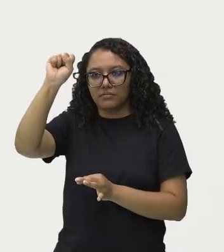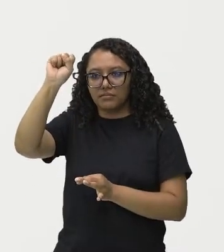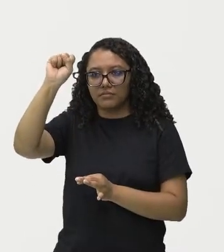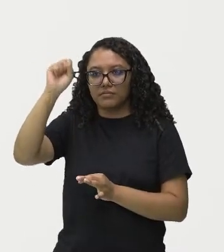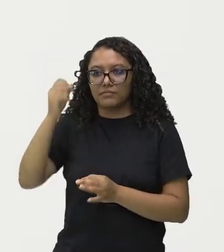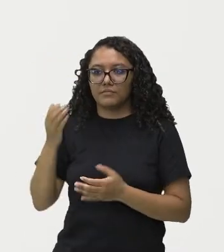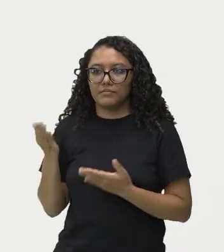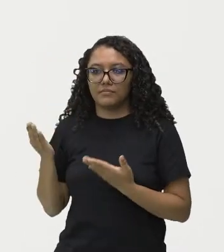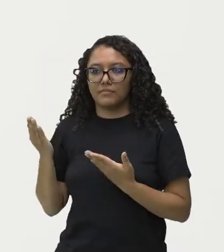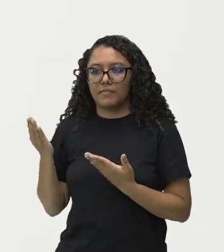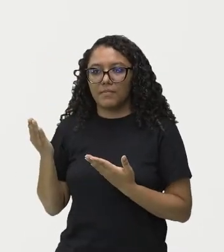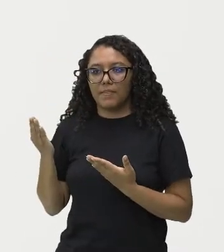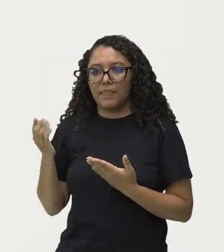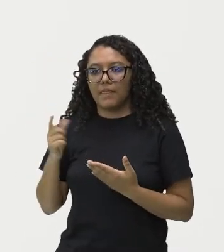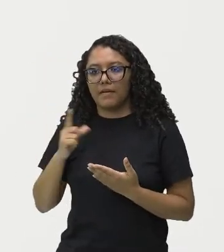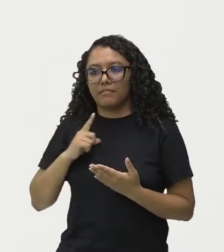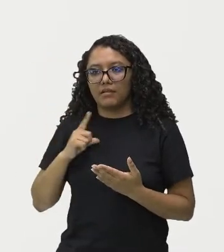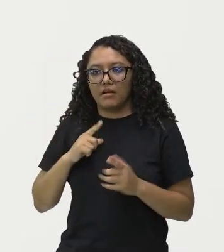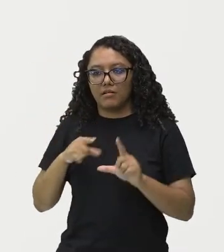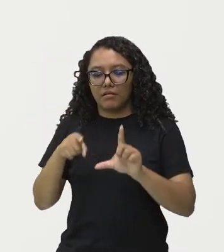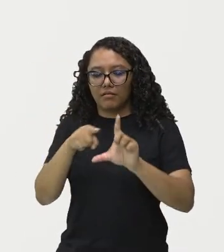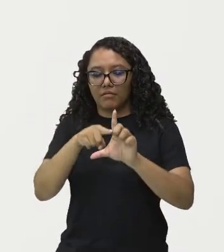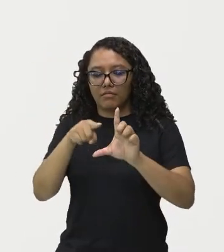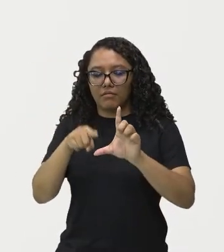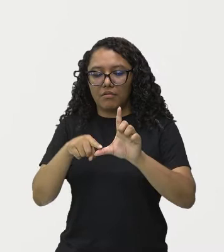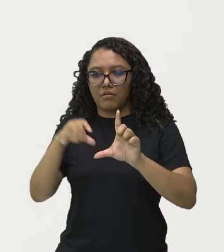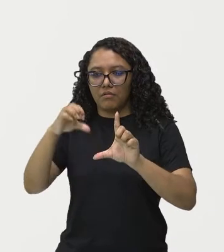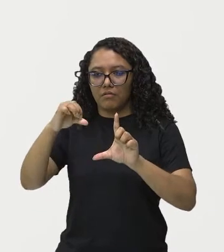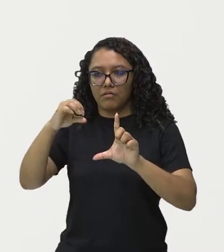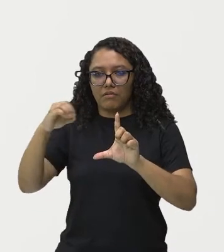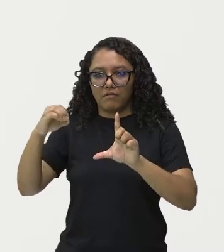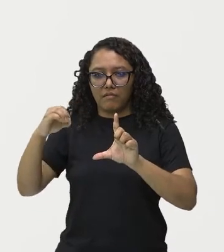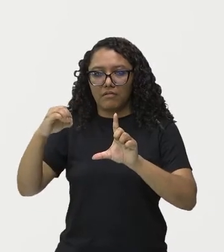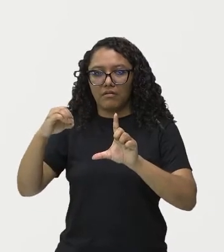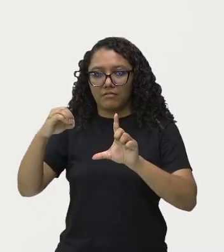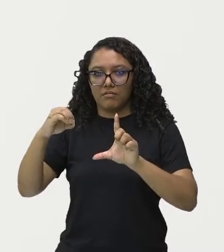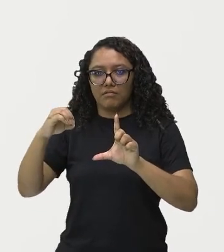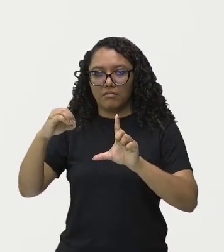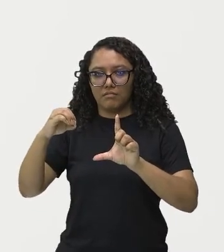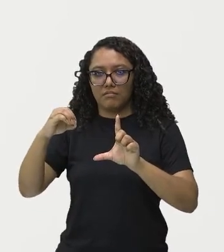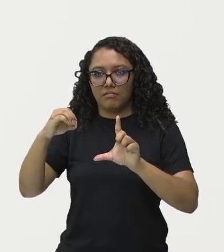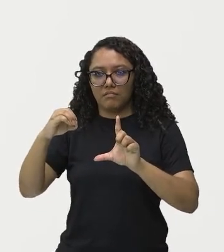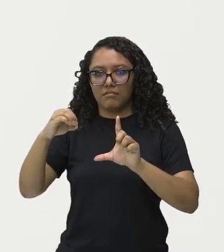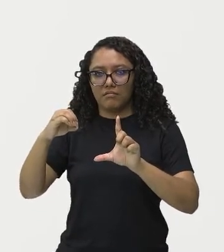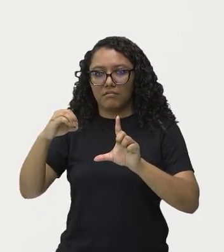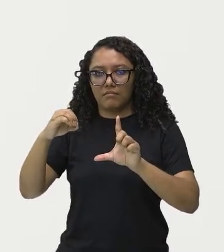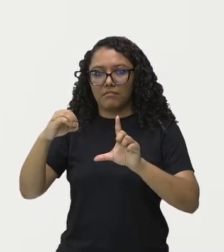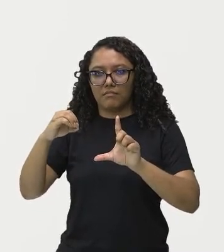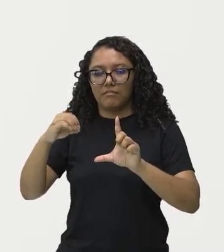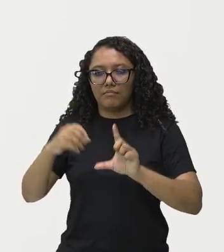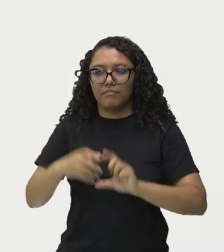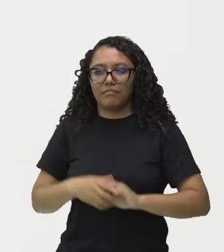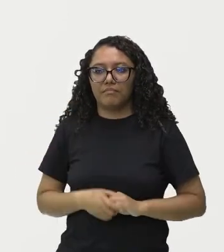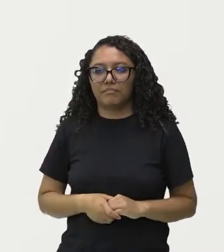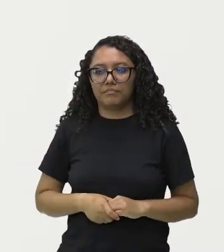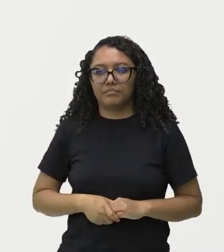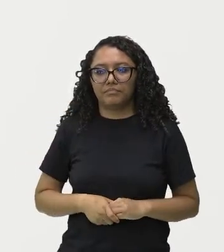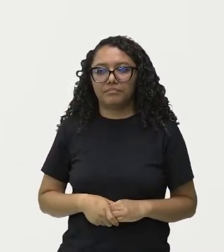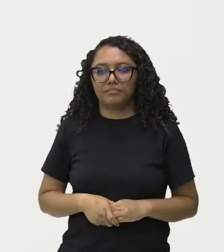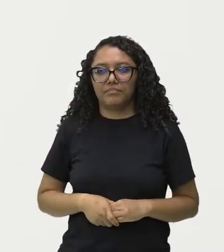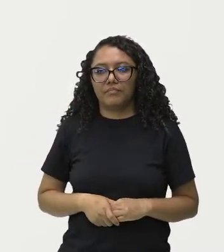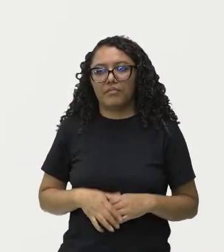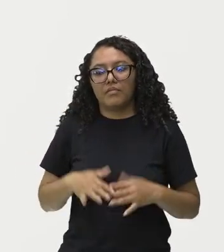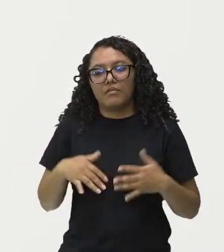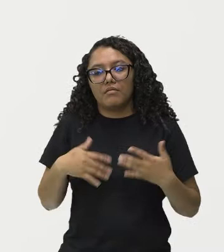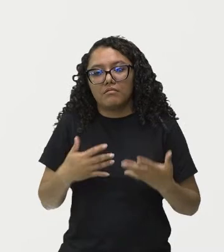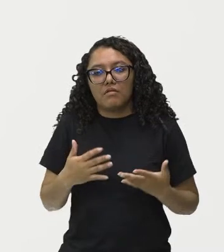tenho a formação de um ângulo de 90 graus. Em tese, um ângulo de 90 graus, tá? Então, nesse caso aí, o meu